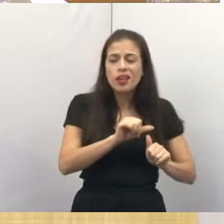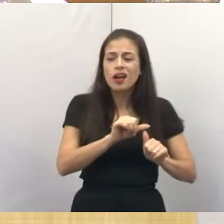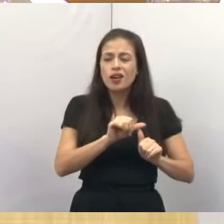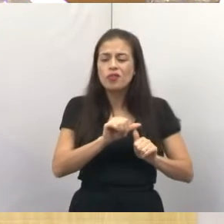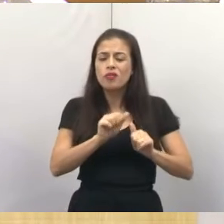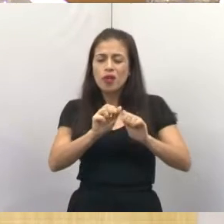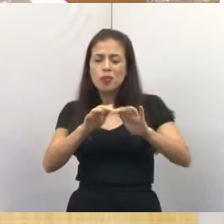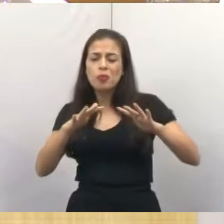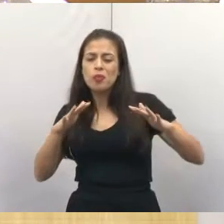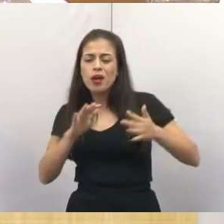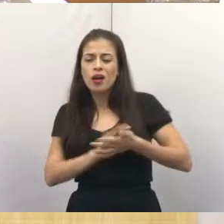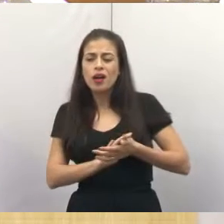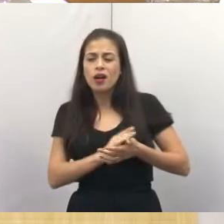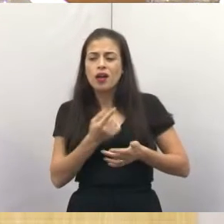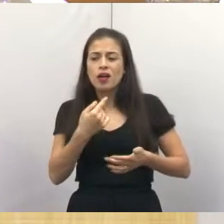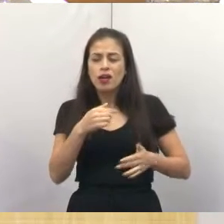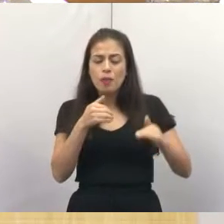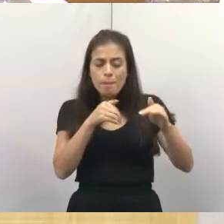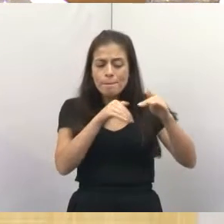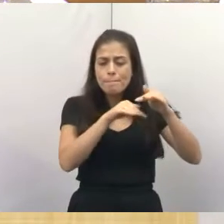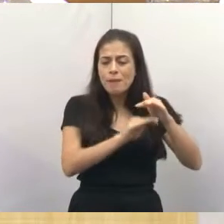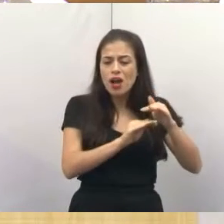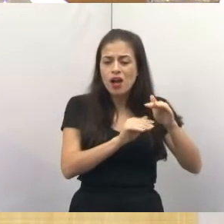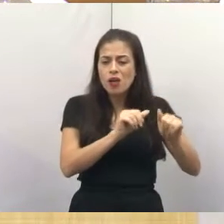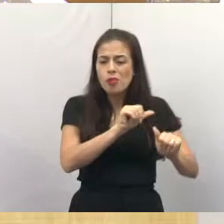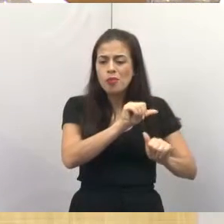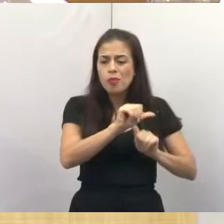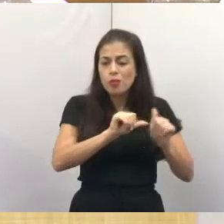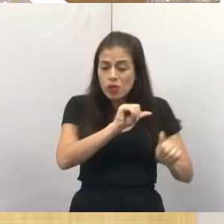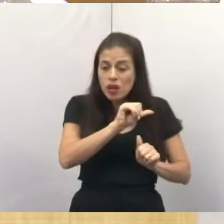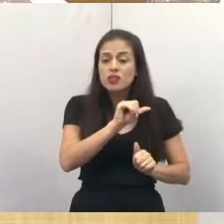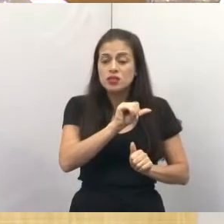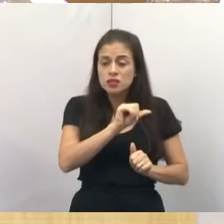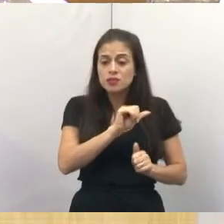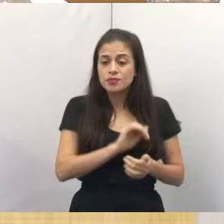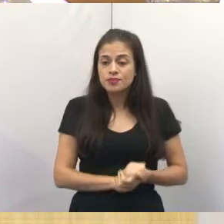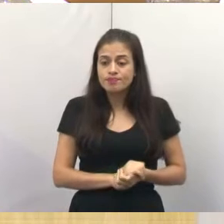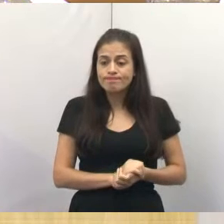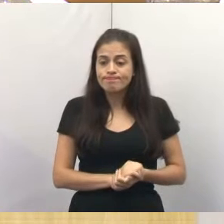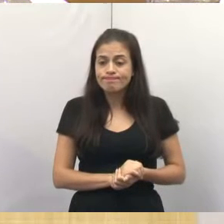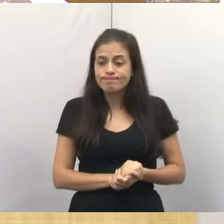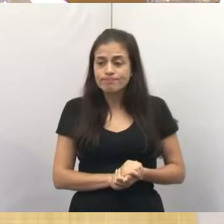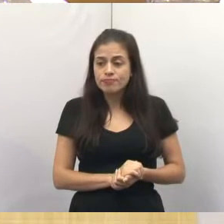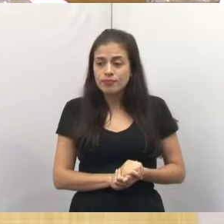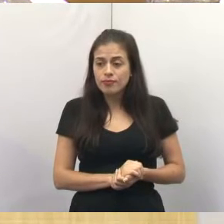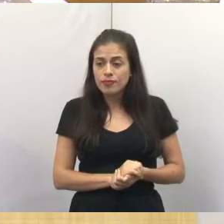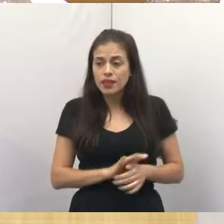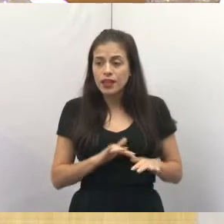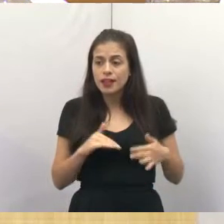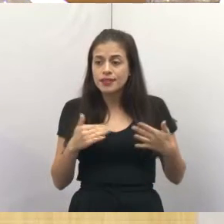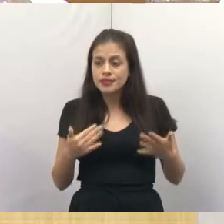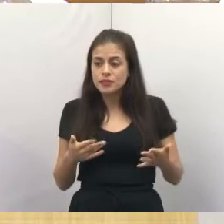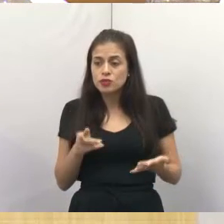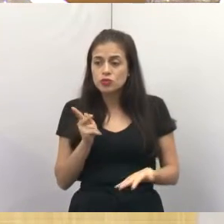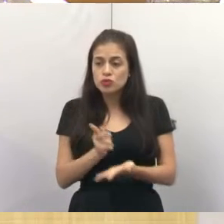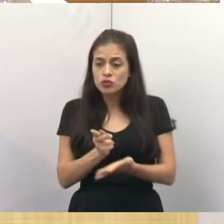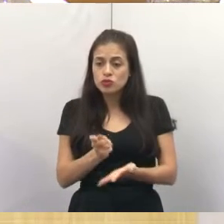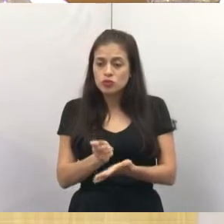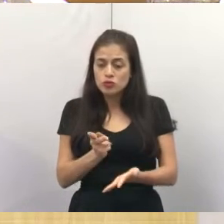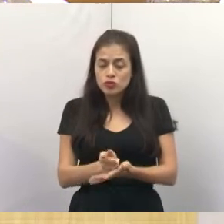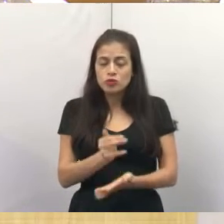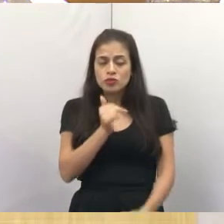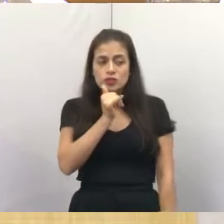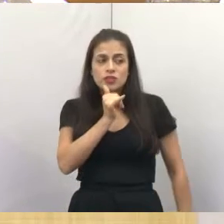eles falavam, está colocando um jabuti, é uma mudança. Então, eu permaneço falando que é um jabuti a mudança